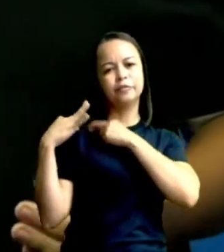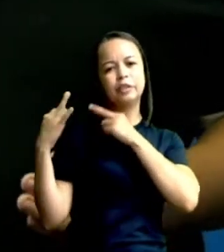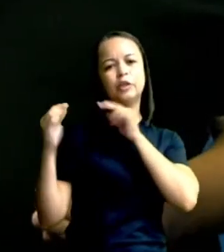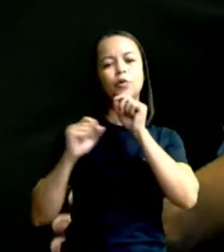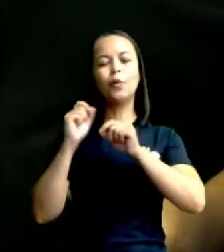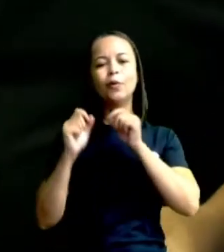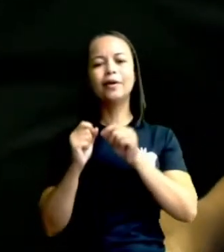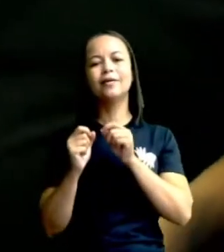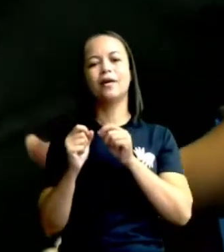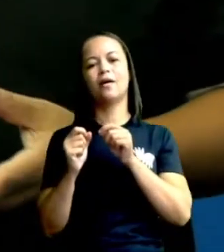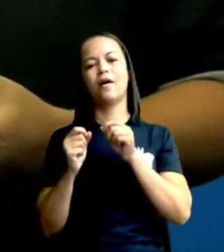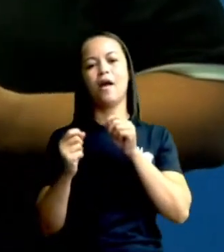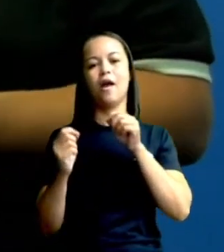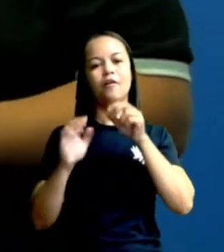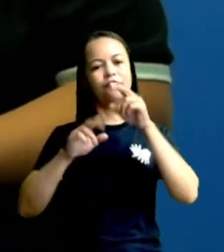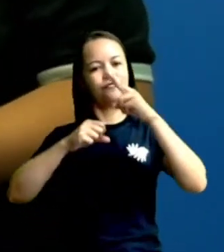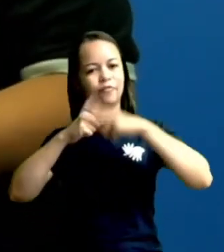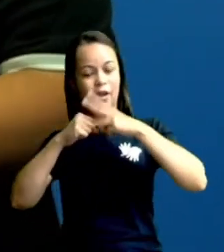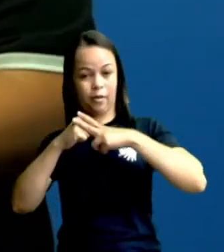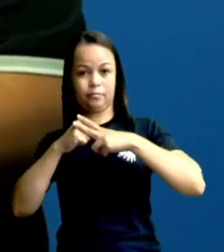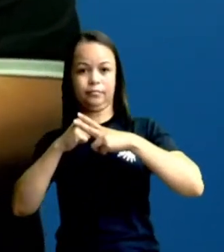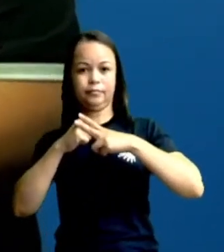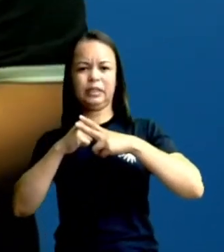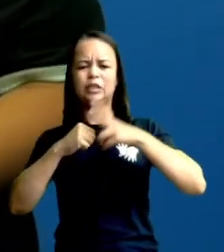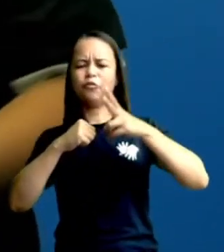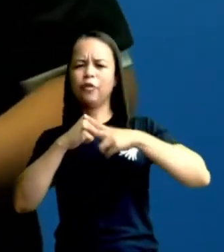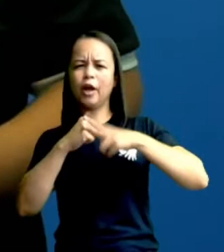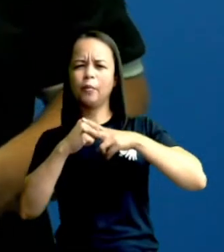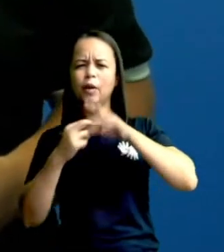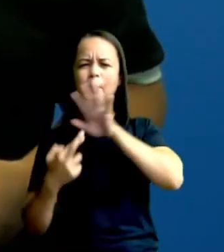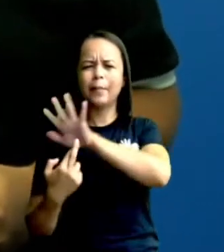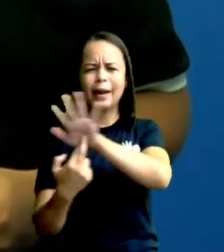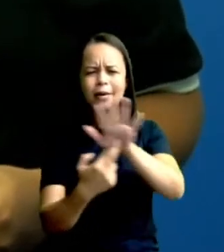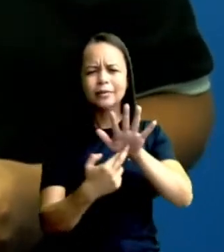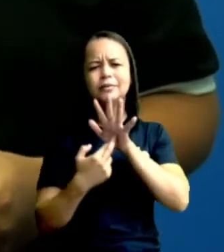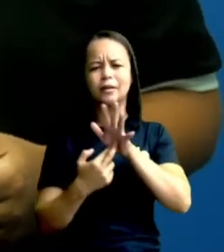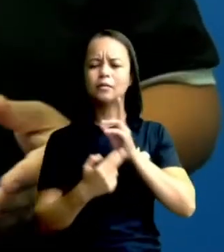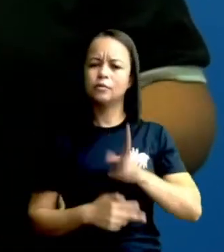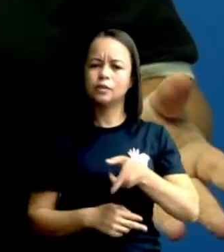quê? O verbo, ele está muito presente nesse